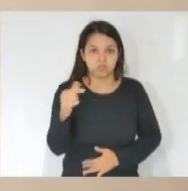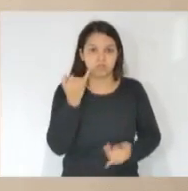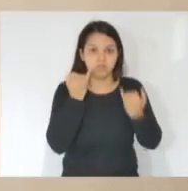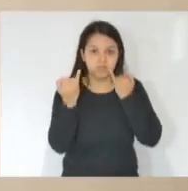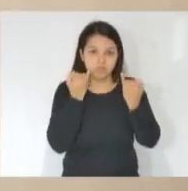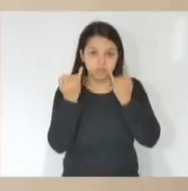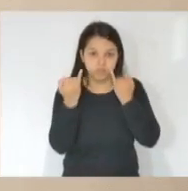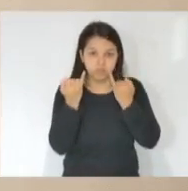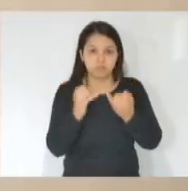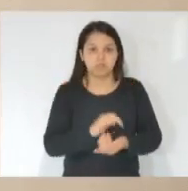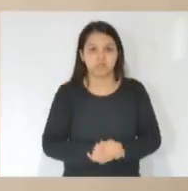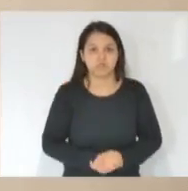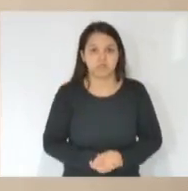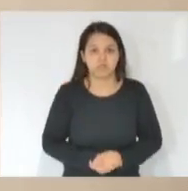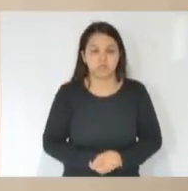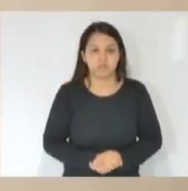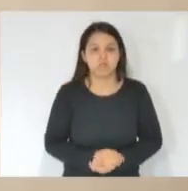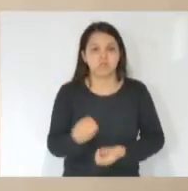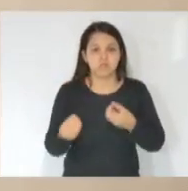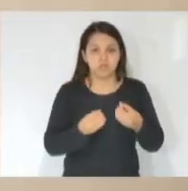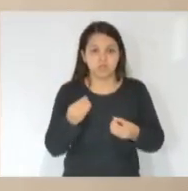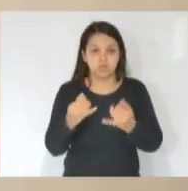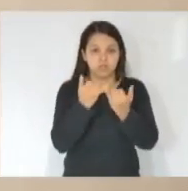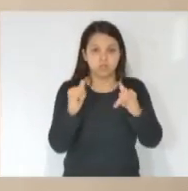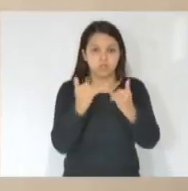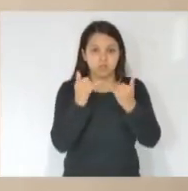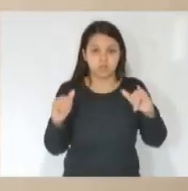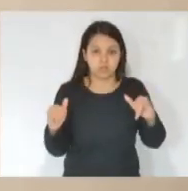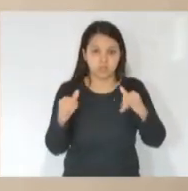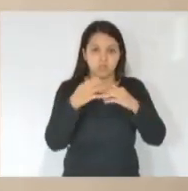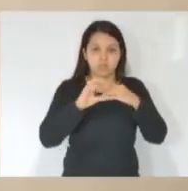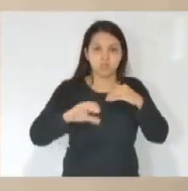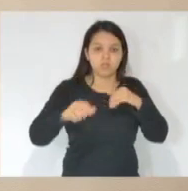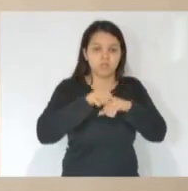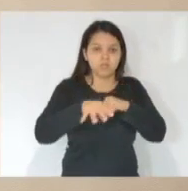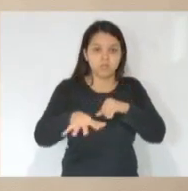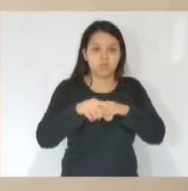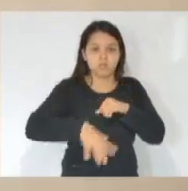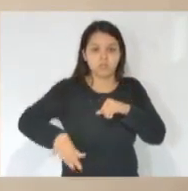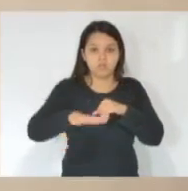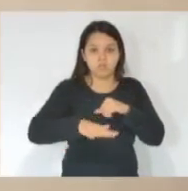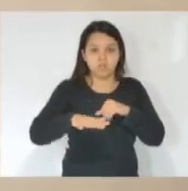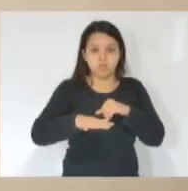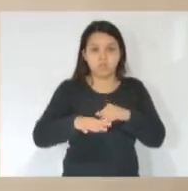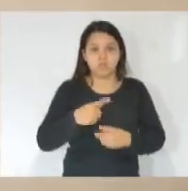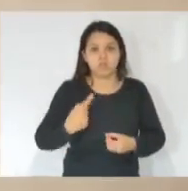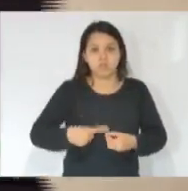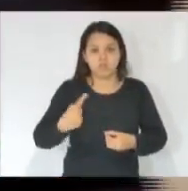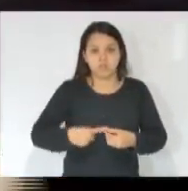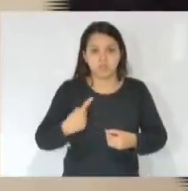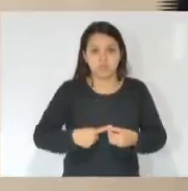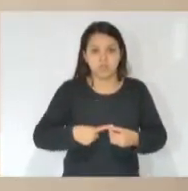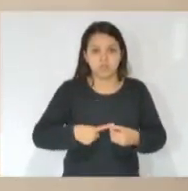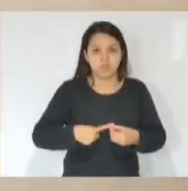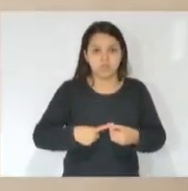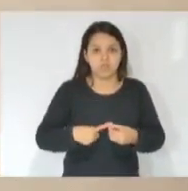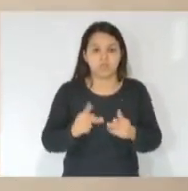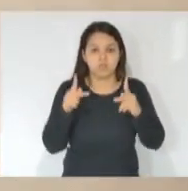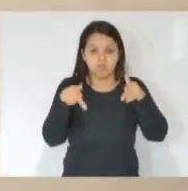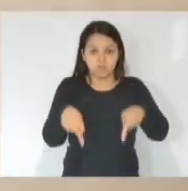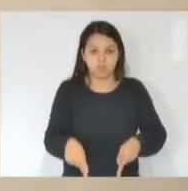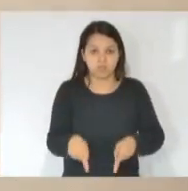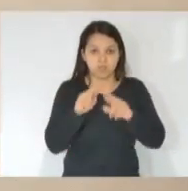acerca da situação da rede de distribuição de energia elétrica para o Distrito Industrial do município de Porto União. Em